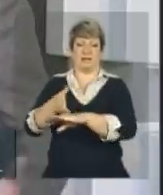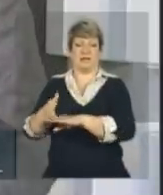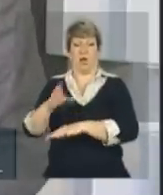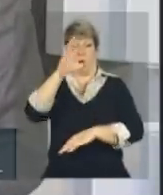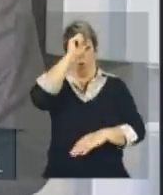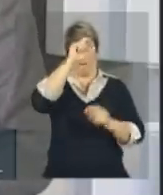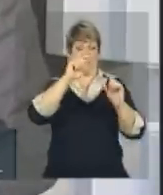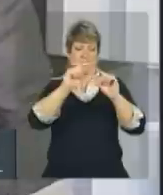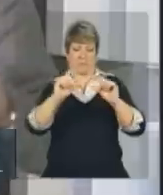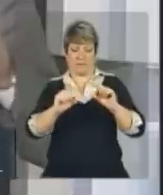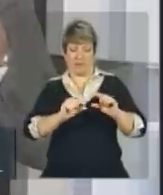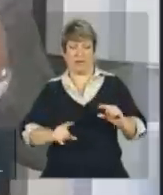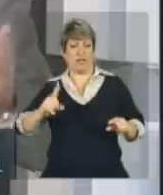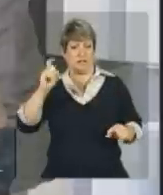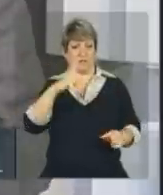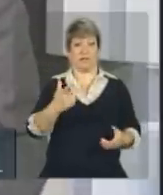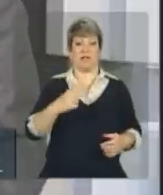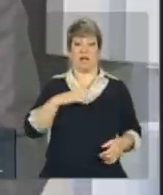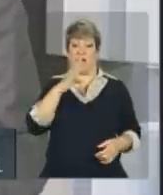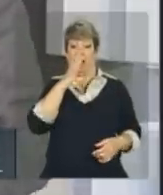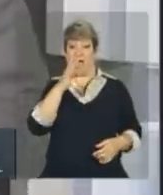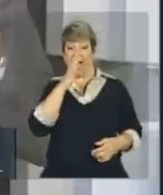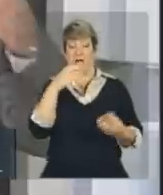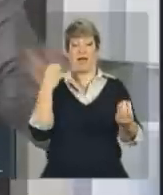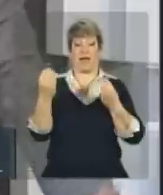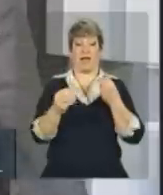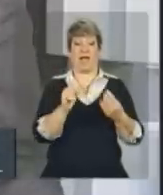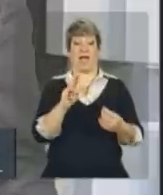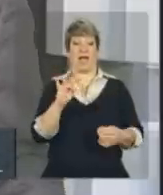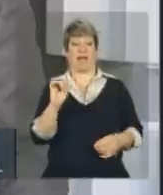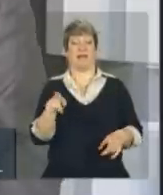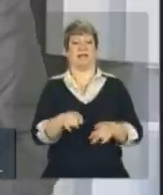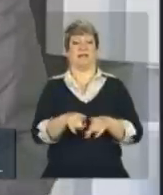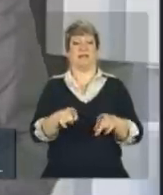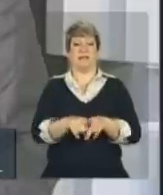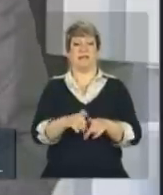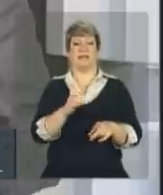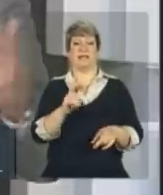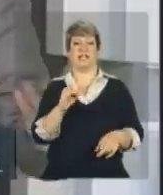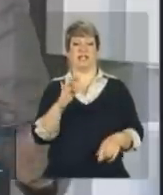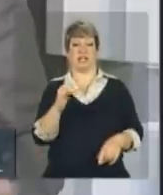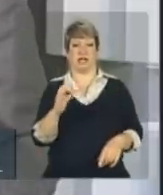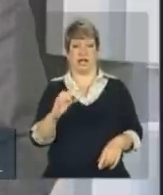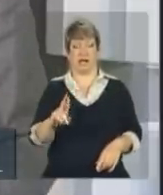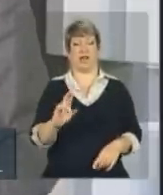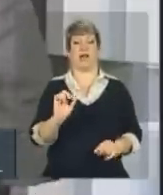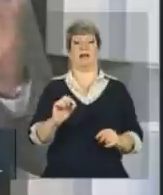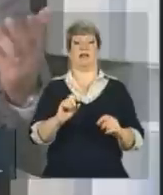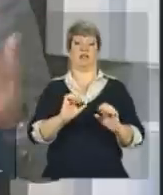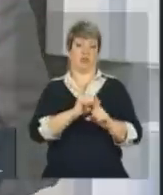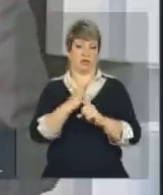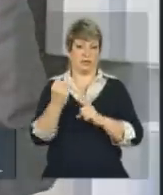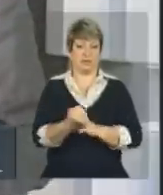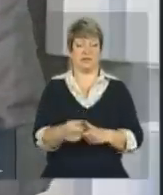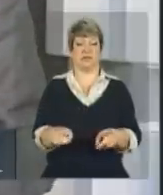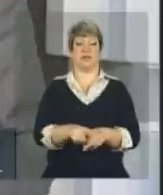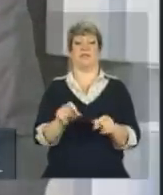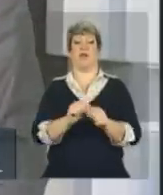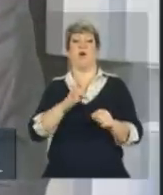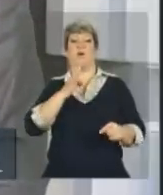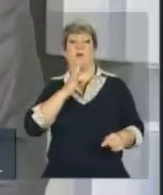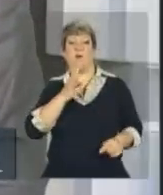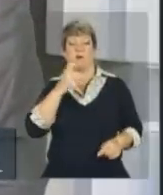compreender textos complexos, apreciar a arte, criticar a sua sociedade, inovar, gerar conhecimento,